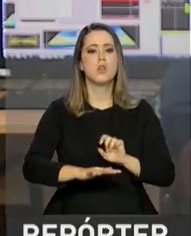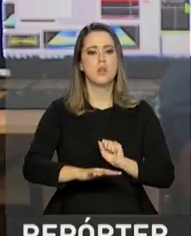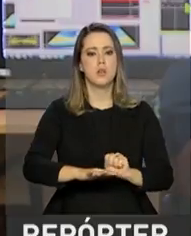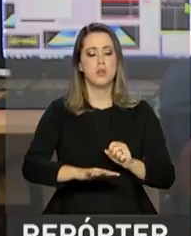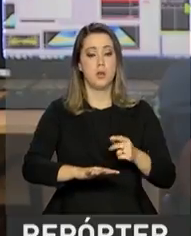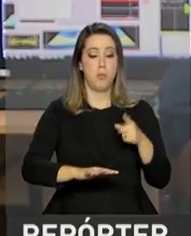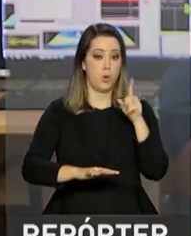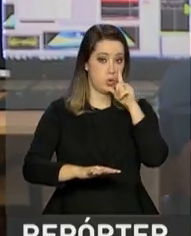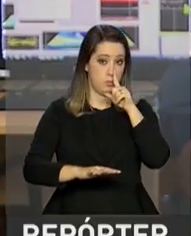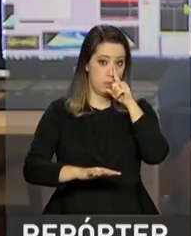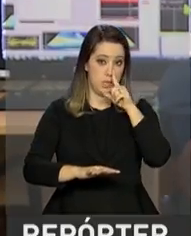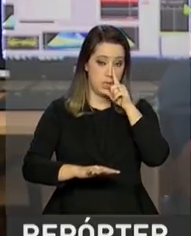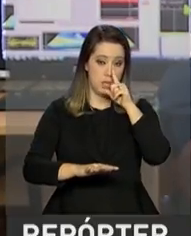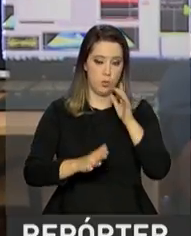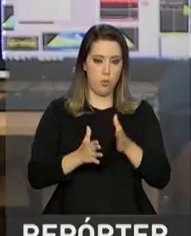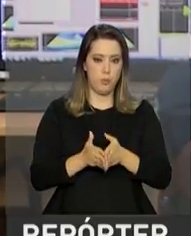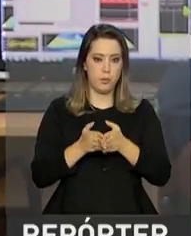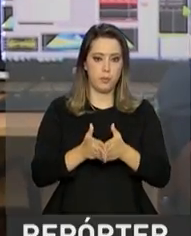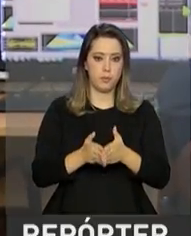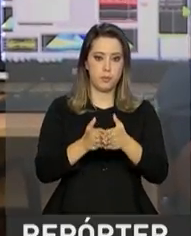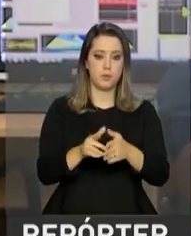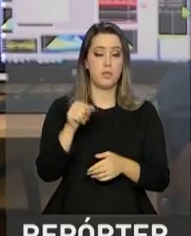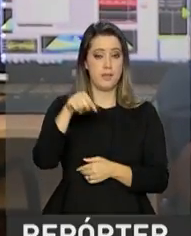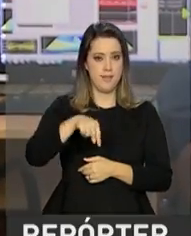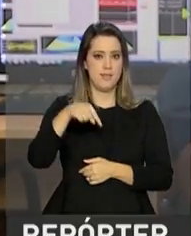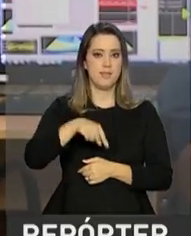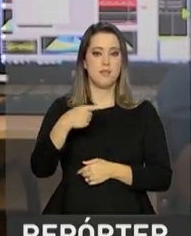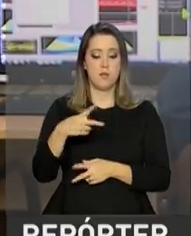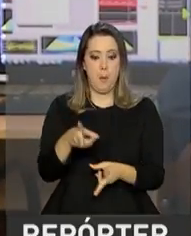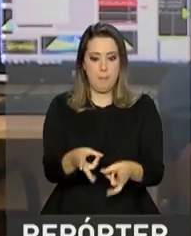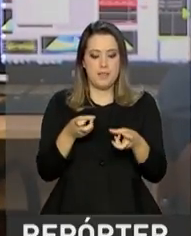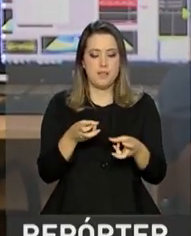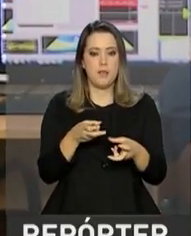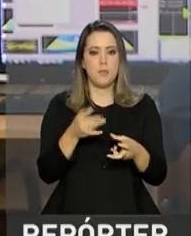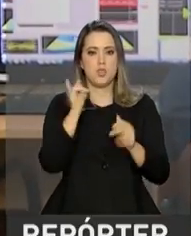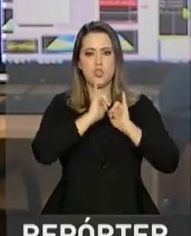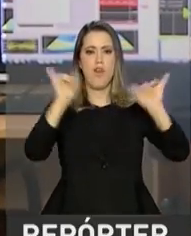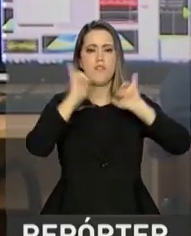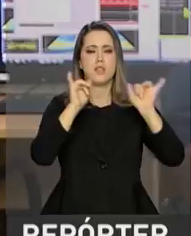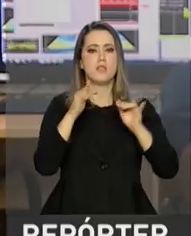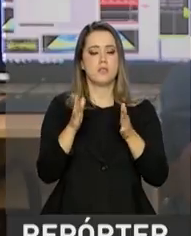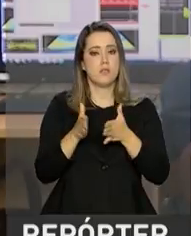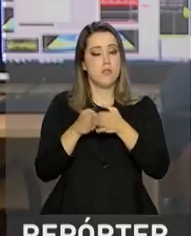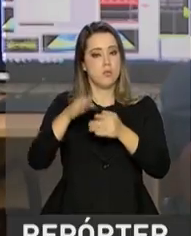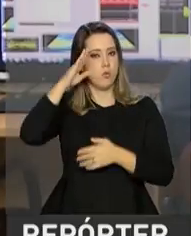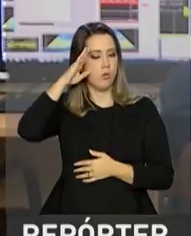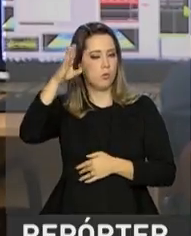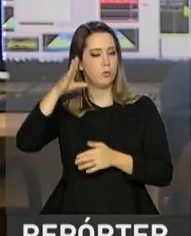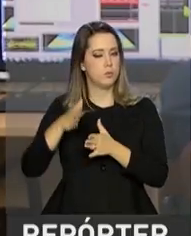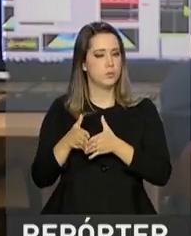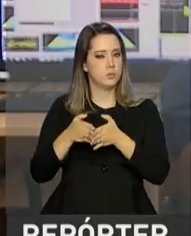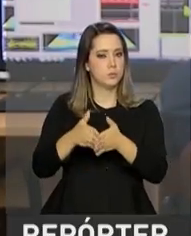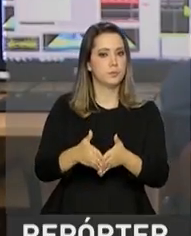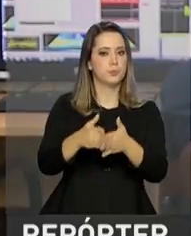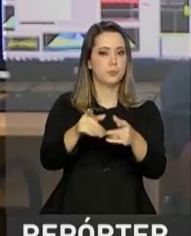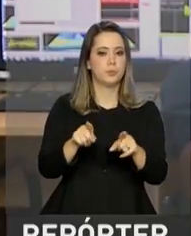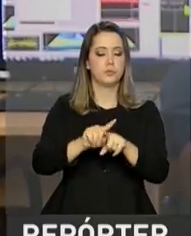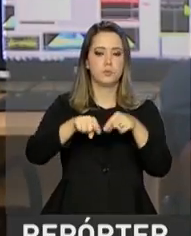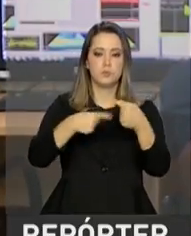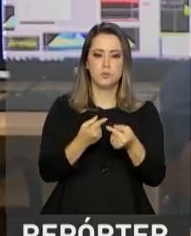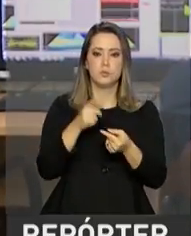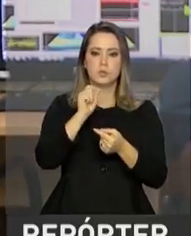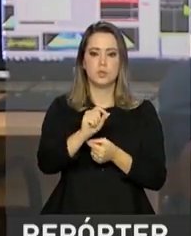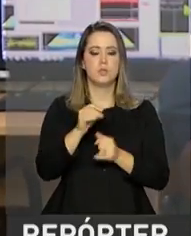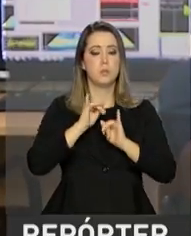Um possível perigo à navegação, esse navio consegue identificar e a gente passa esse dado para a Marinha, para o Centro de Hidrografia da Marinha, que